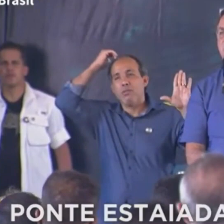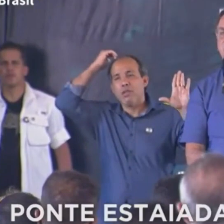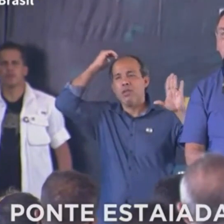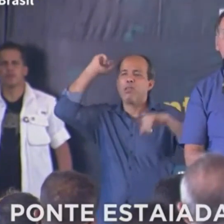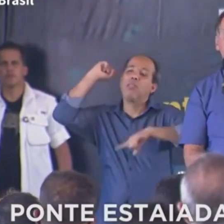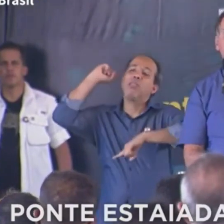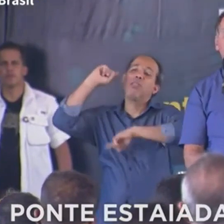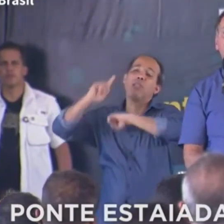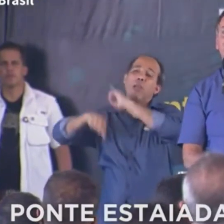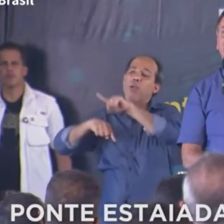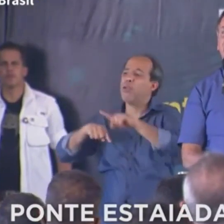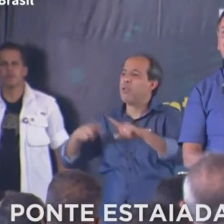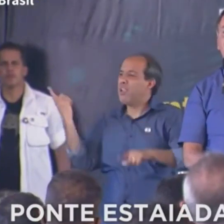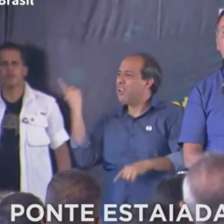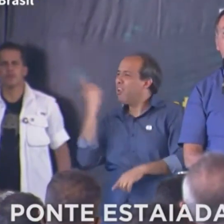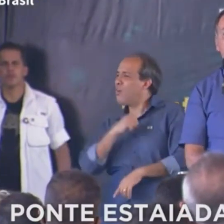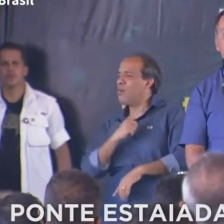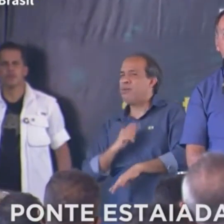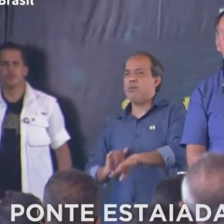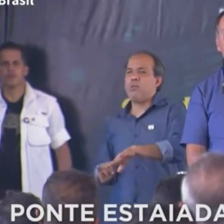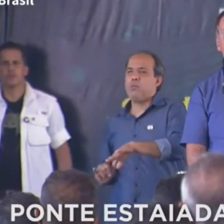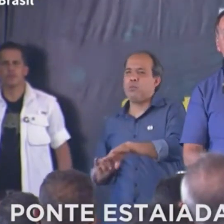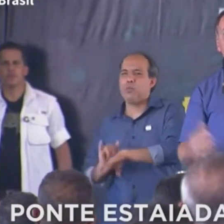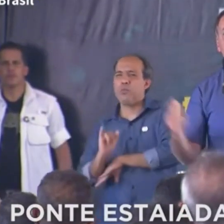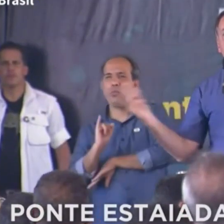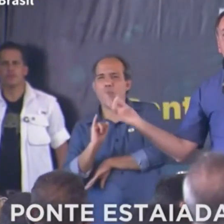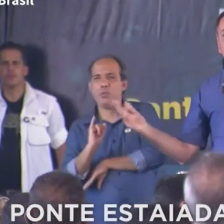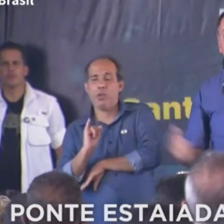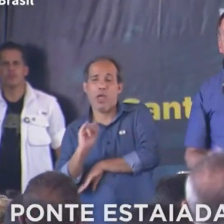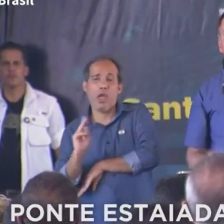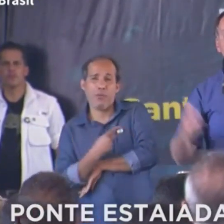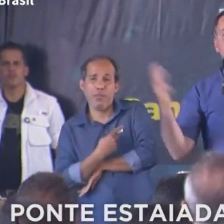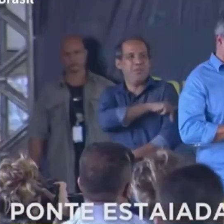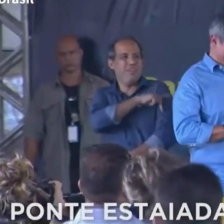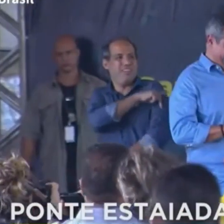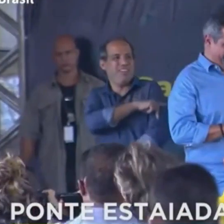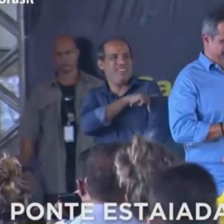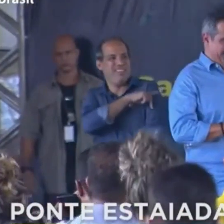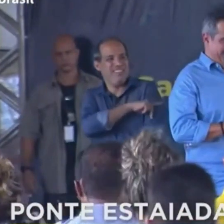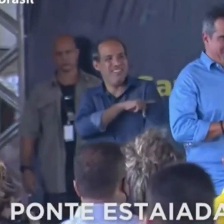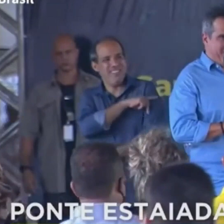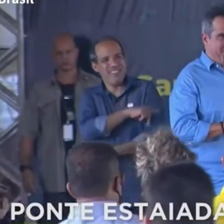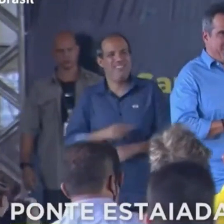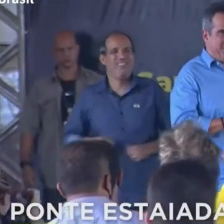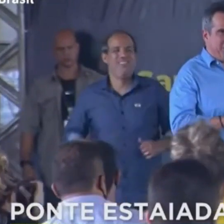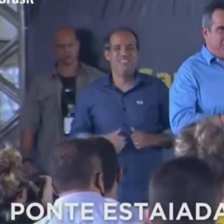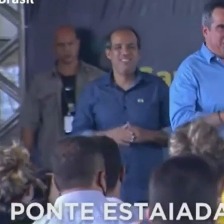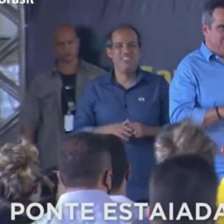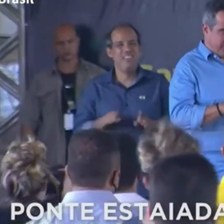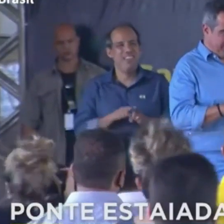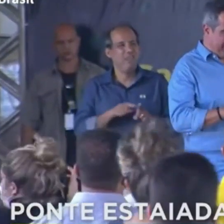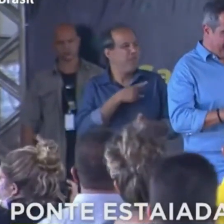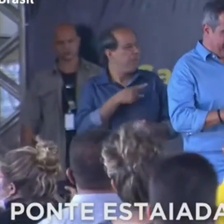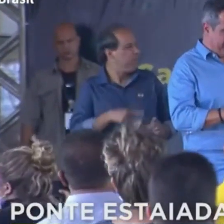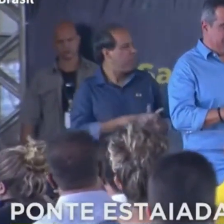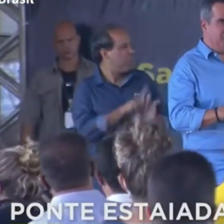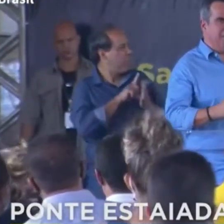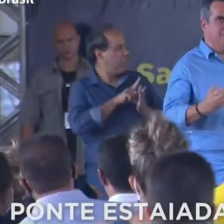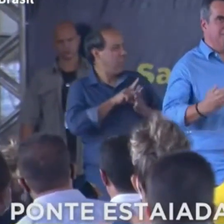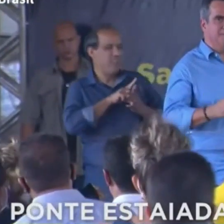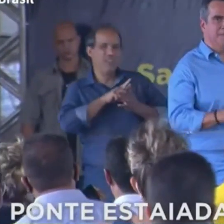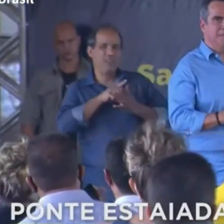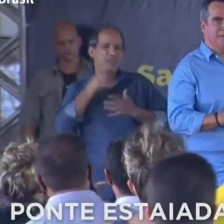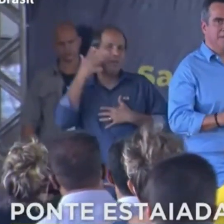a vacinação. Bolsonaro brincou com o senador Ciro Nogueira, presidente nacional do Progressistas, ao receber